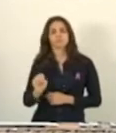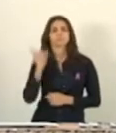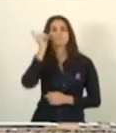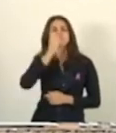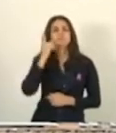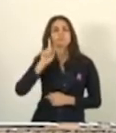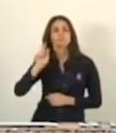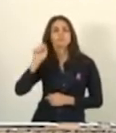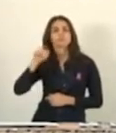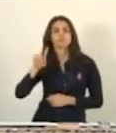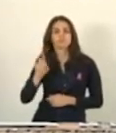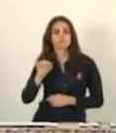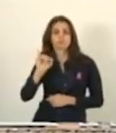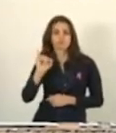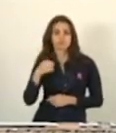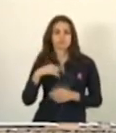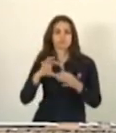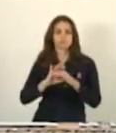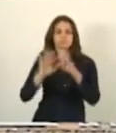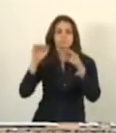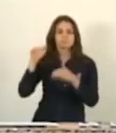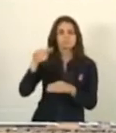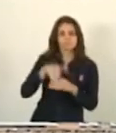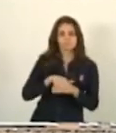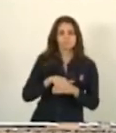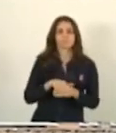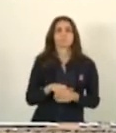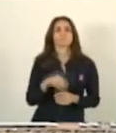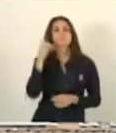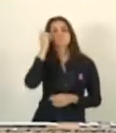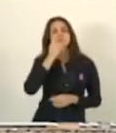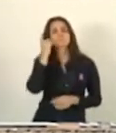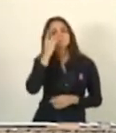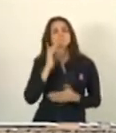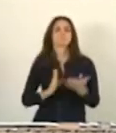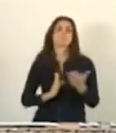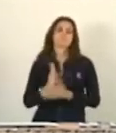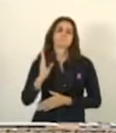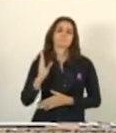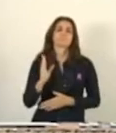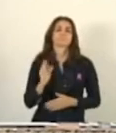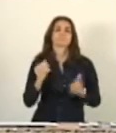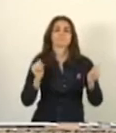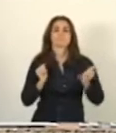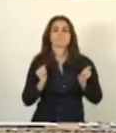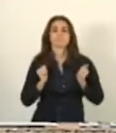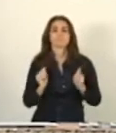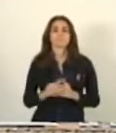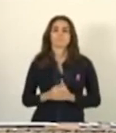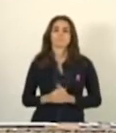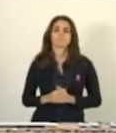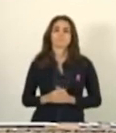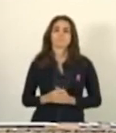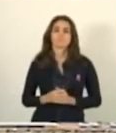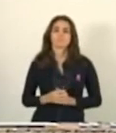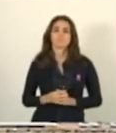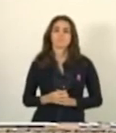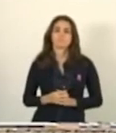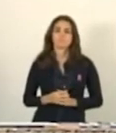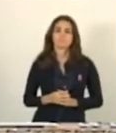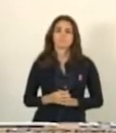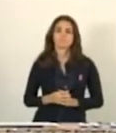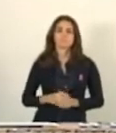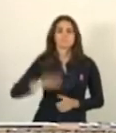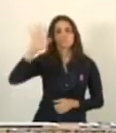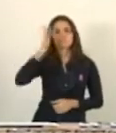deputado Gandini, em votação. Os deputados e deputadas que aprovam permaneçam como se encontram. Os